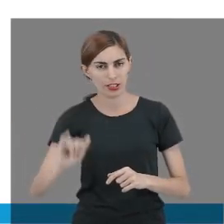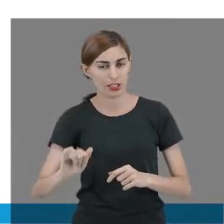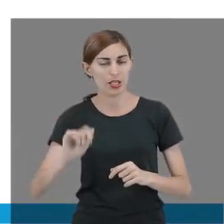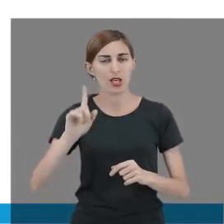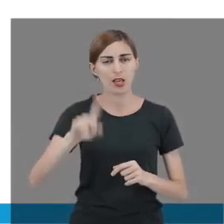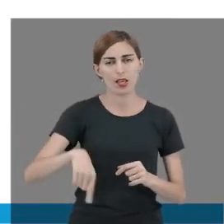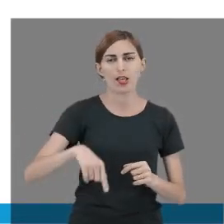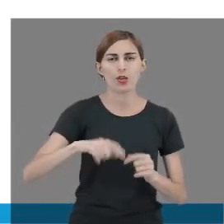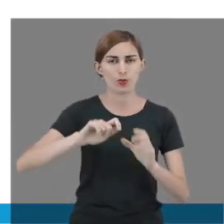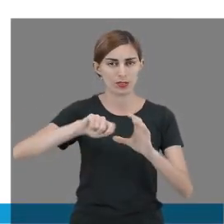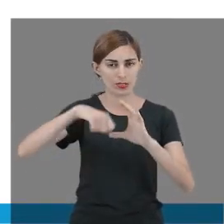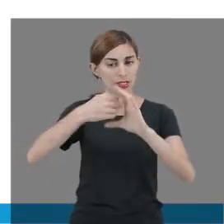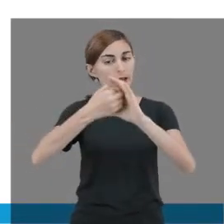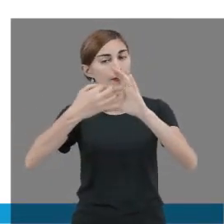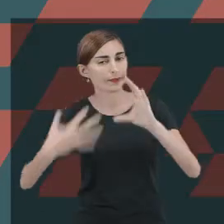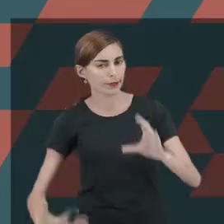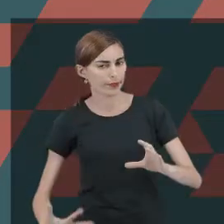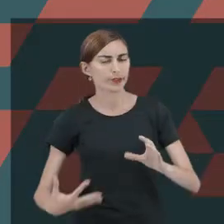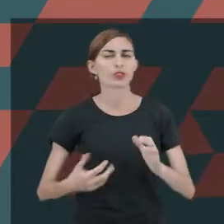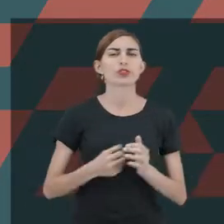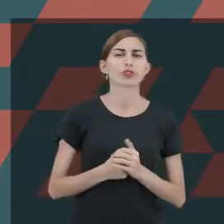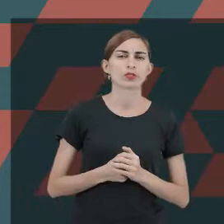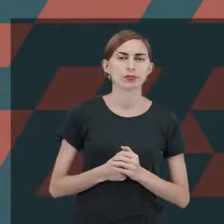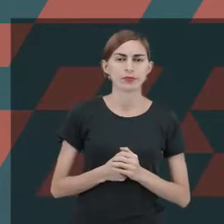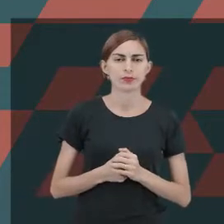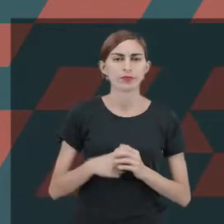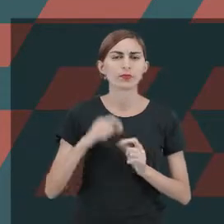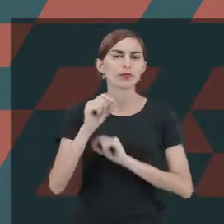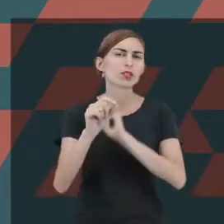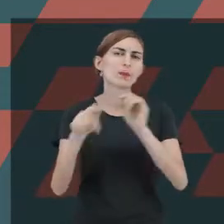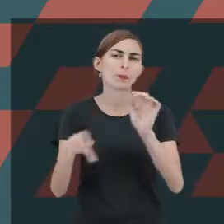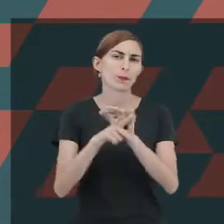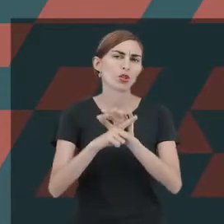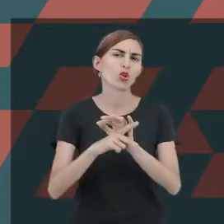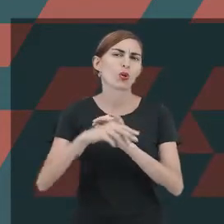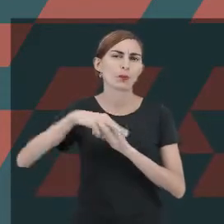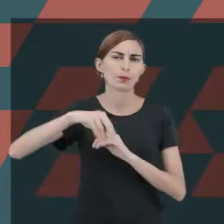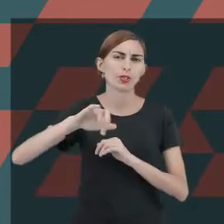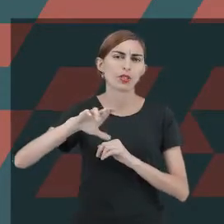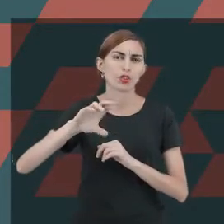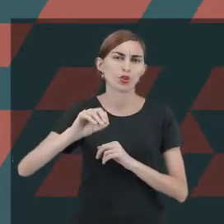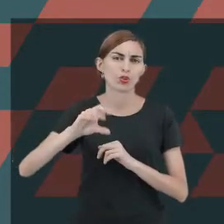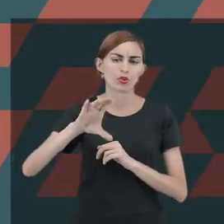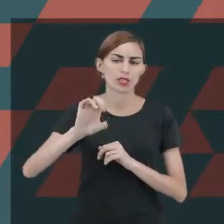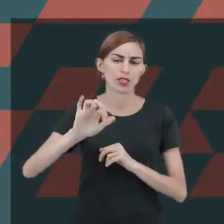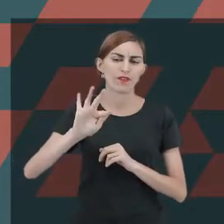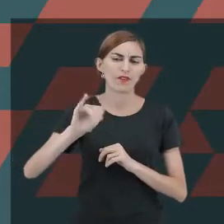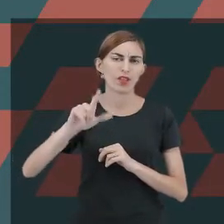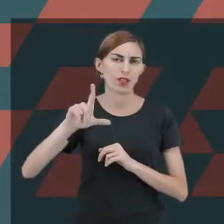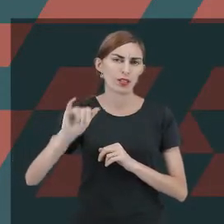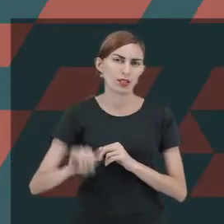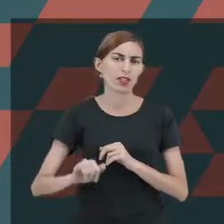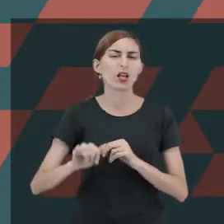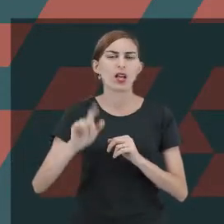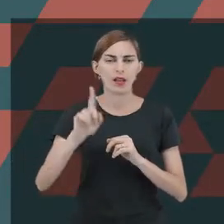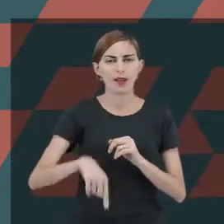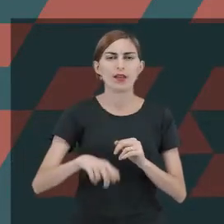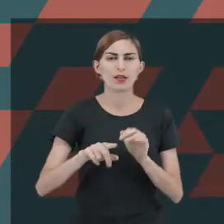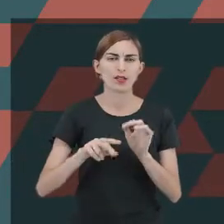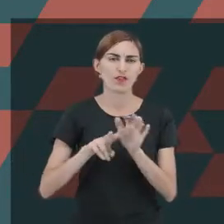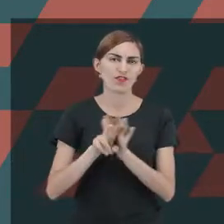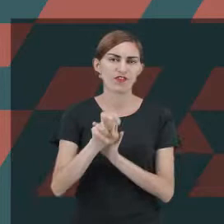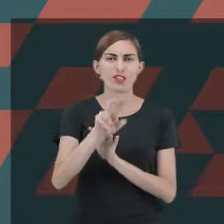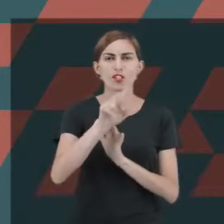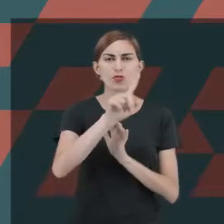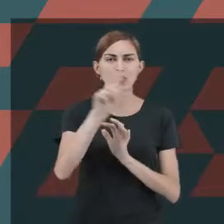tem inúmeras causas de microcefalia. E aí, especificamente a microcefalia causada pela síndrome congênita de Zika vírus, eu vou descrever